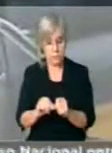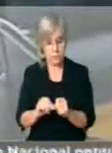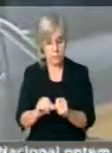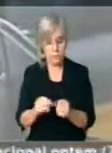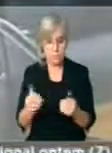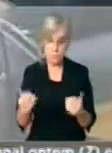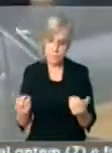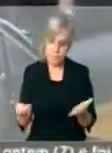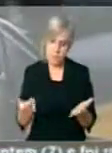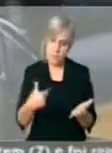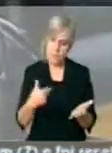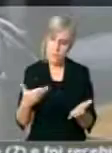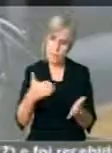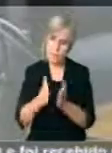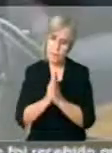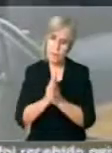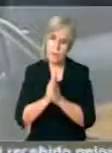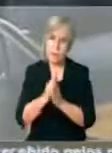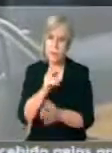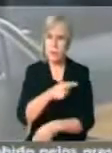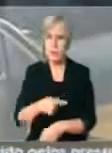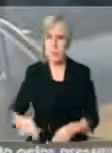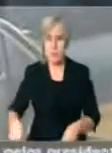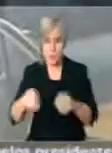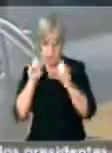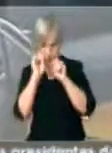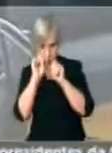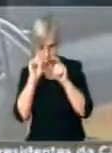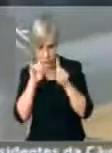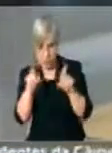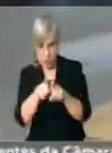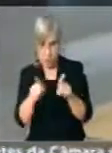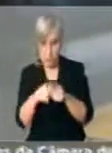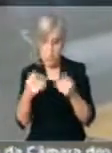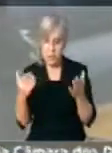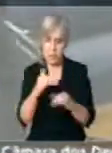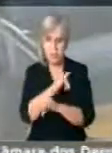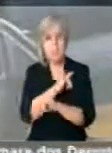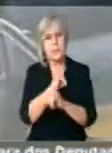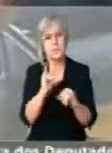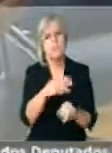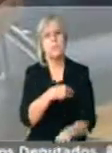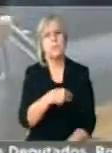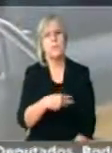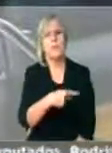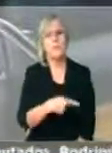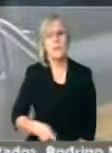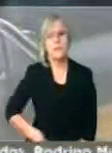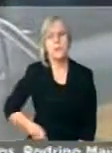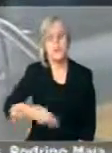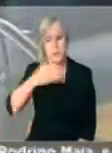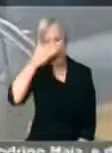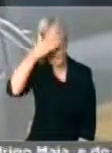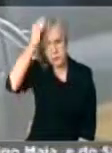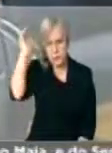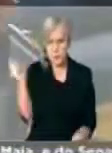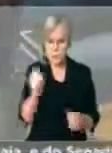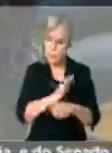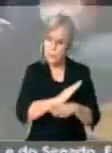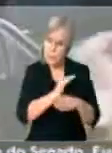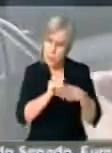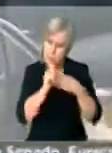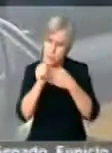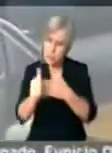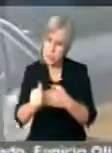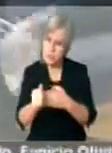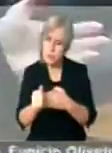E aí eu gostaria da atenção do presidente Michel Temer nesse momento, para que desloque para o estado do Espírito Santo um